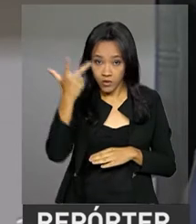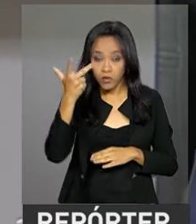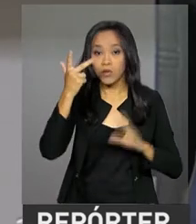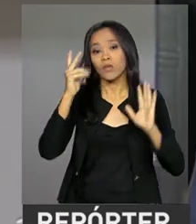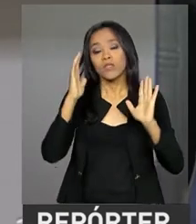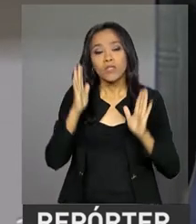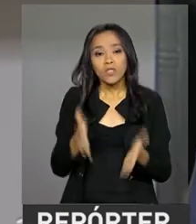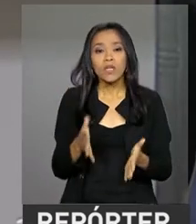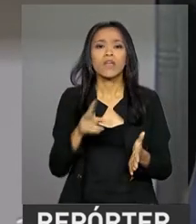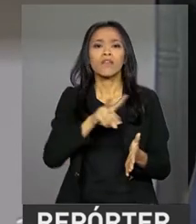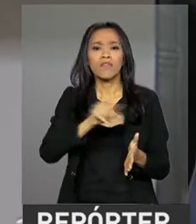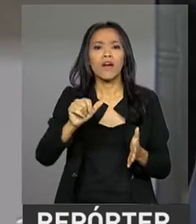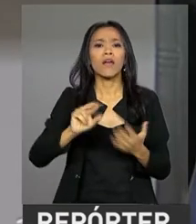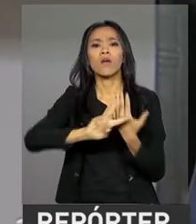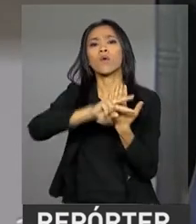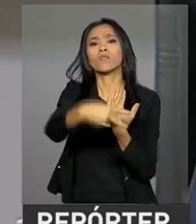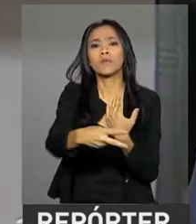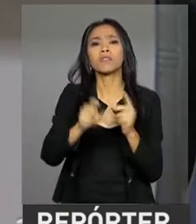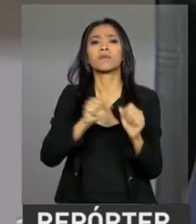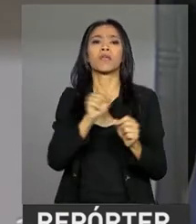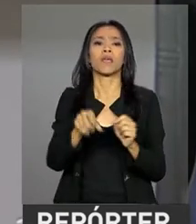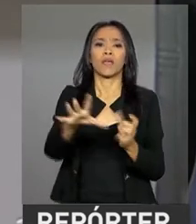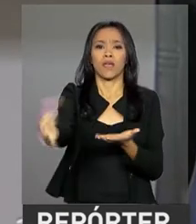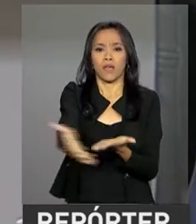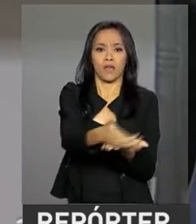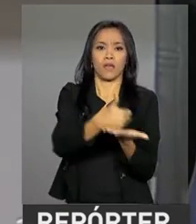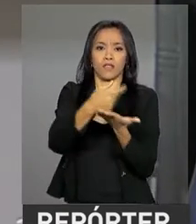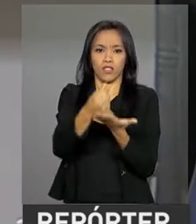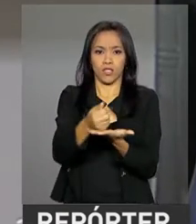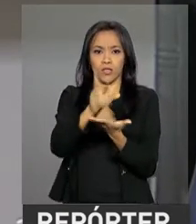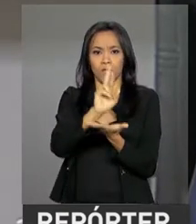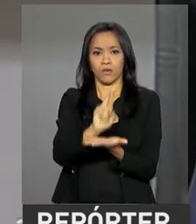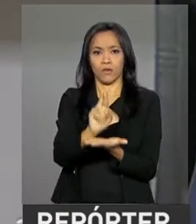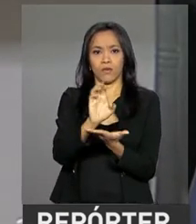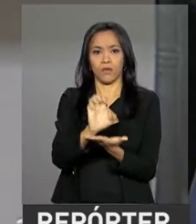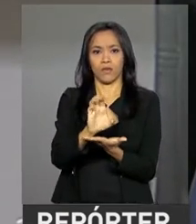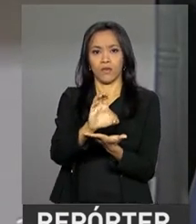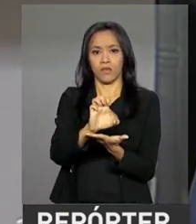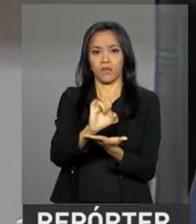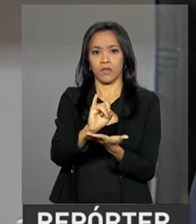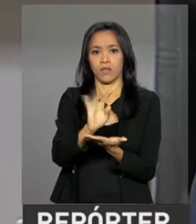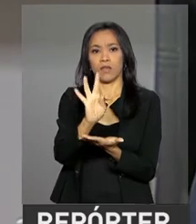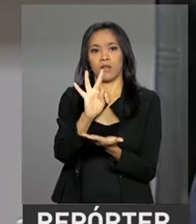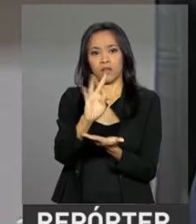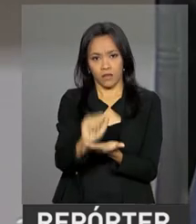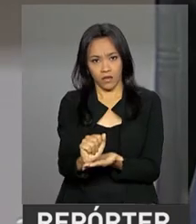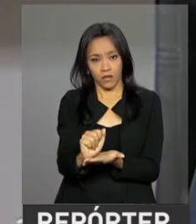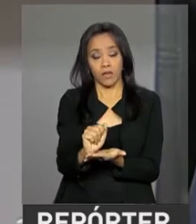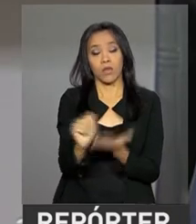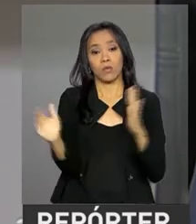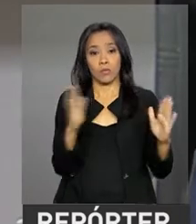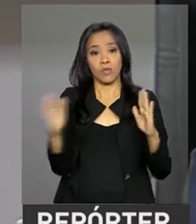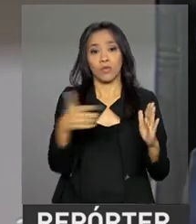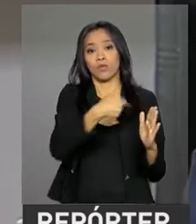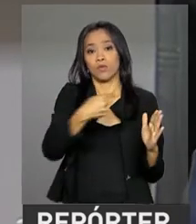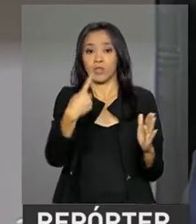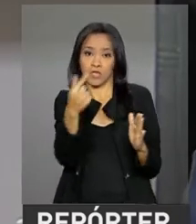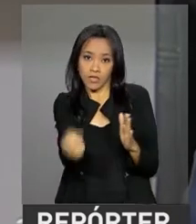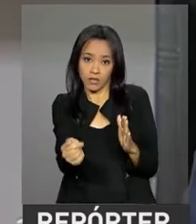geraram receita adicional ao tesouro durante o ano de 2017 tomam a